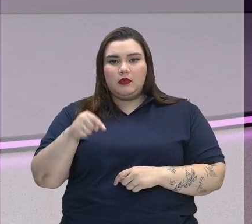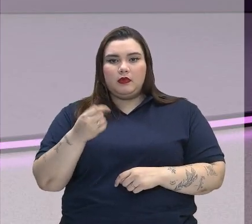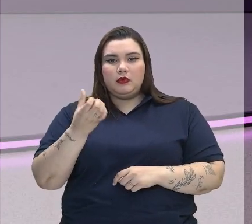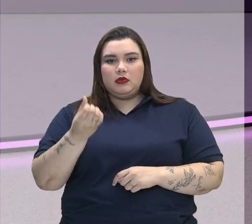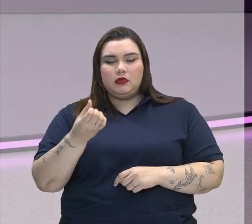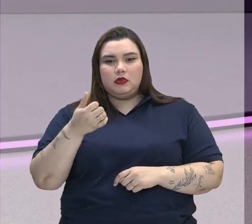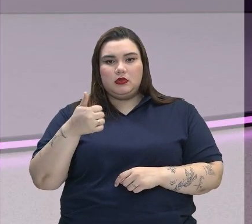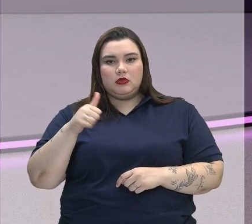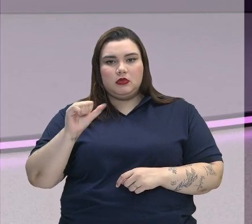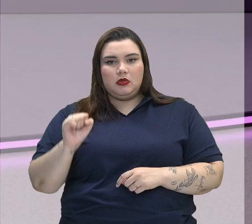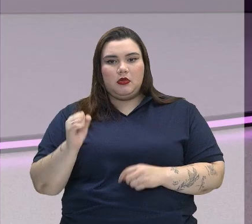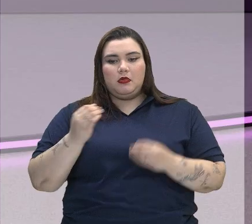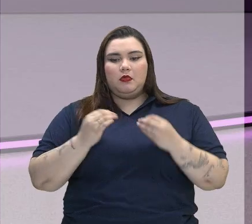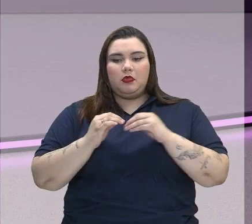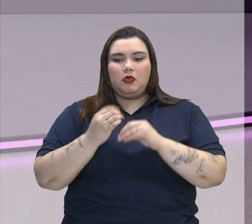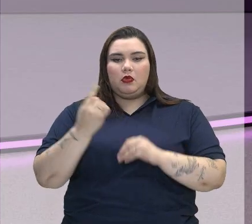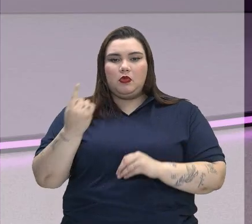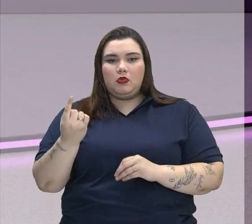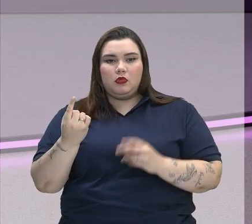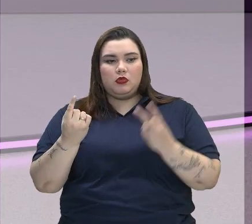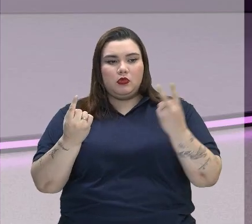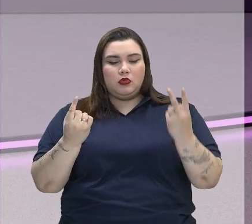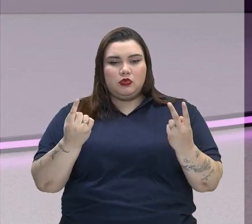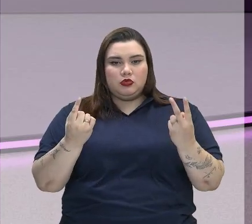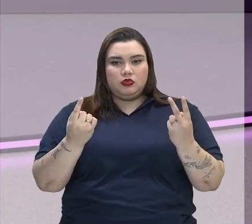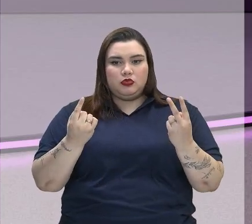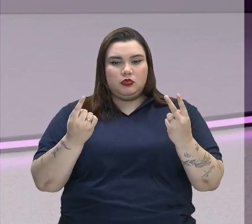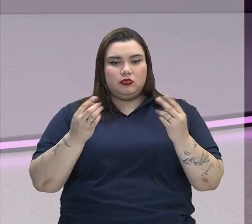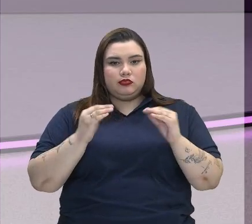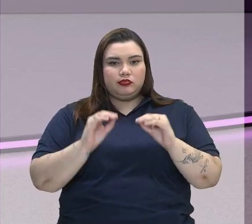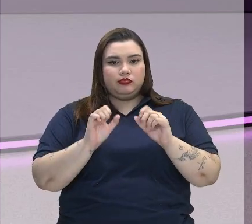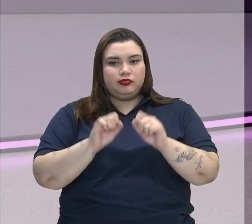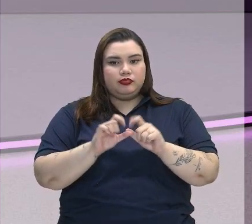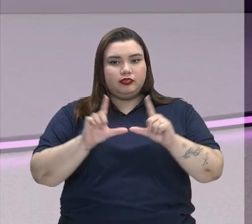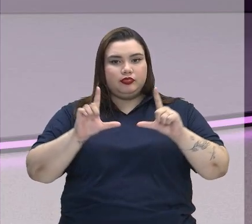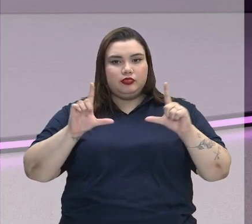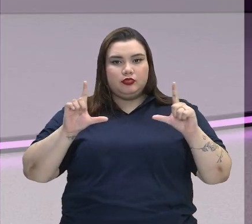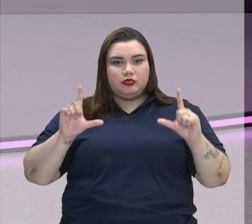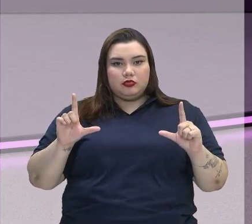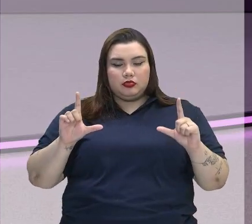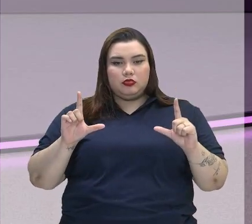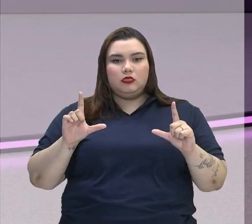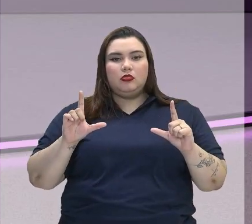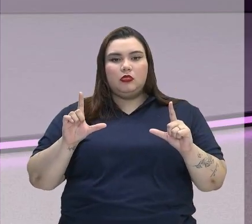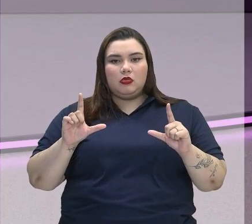1,618 entre 1 e o 2. Então, se tiver ali os espaçamentos menores, que são ali,